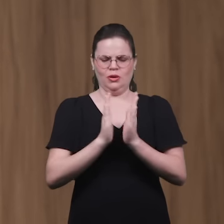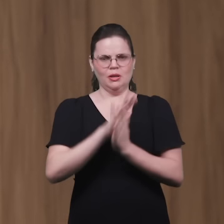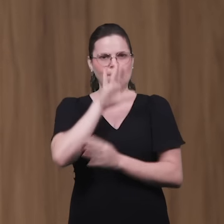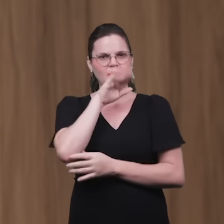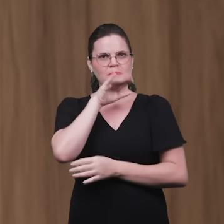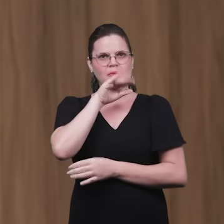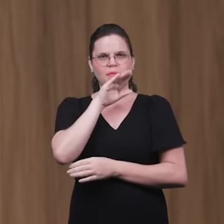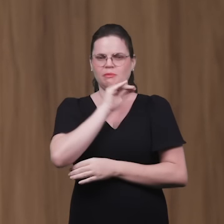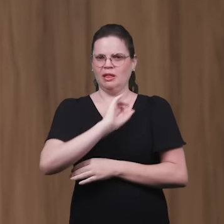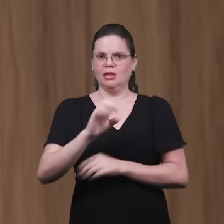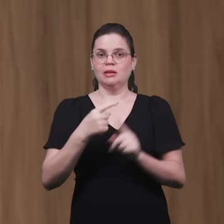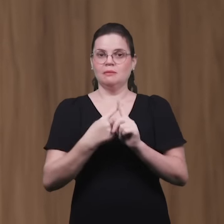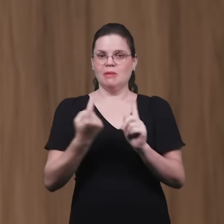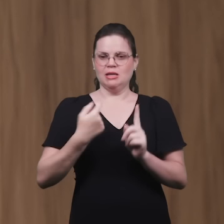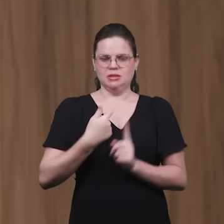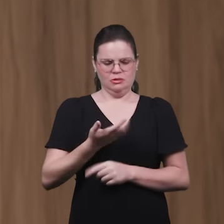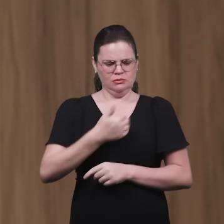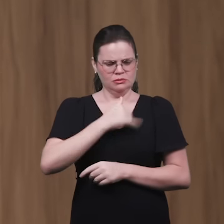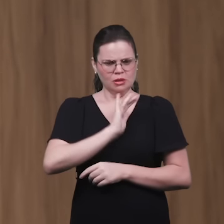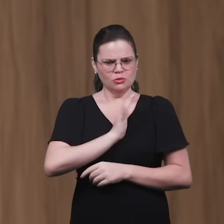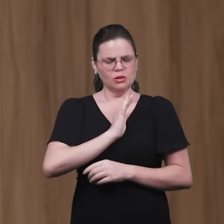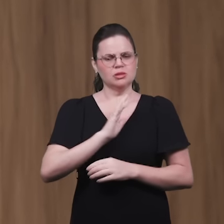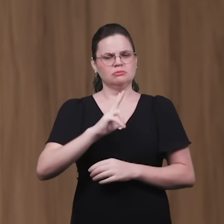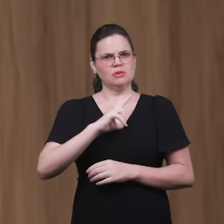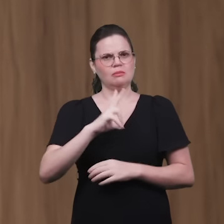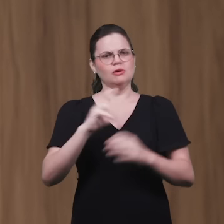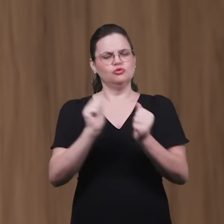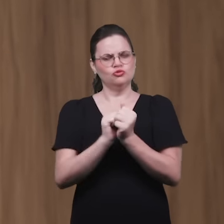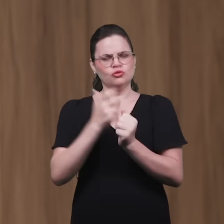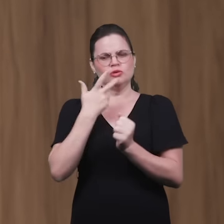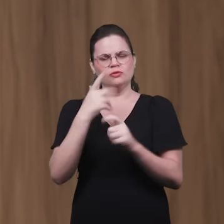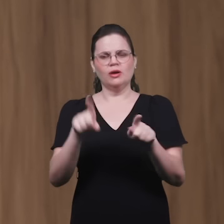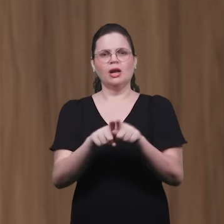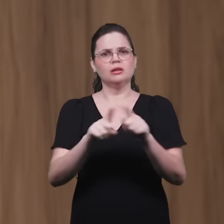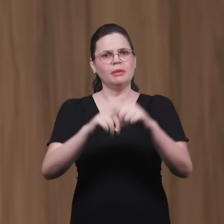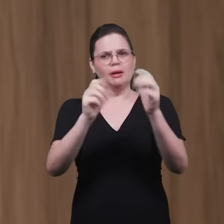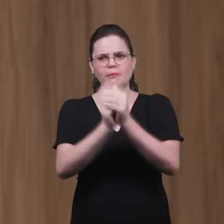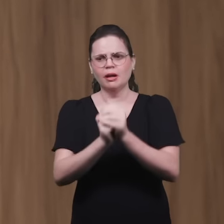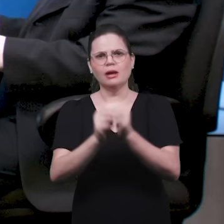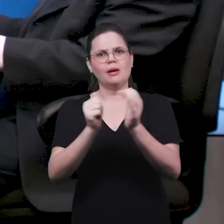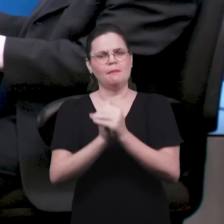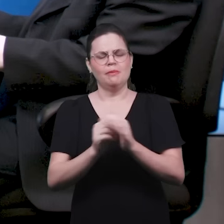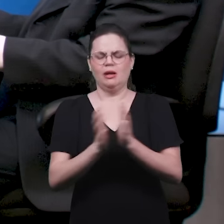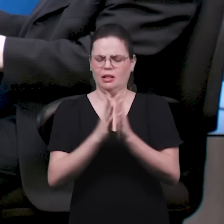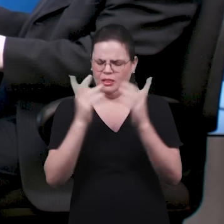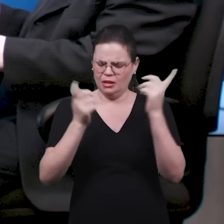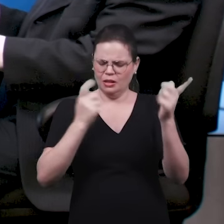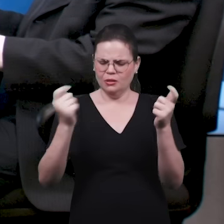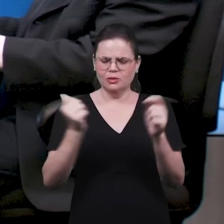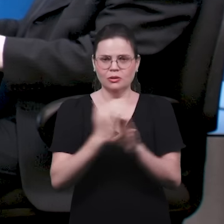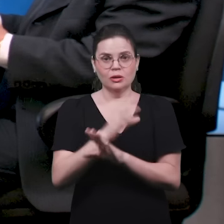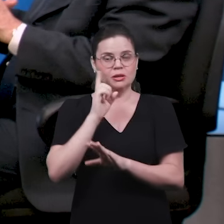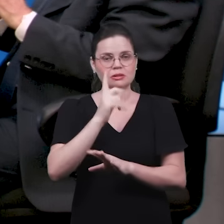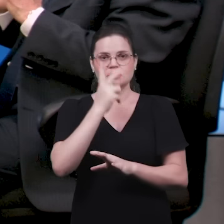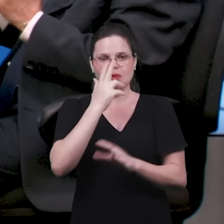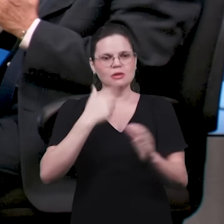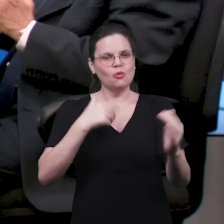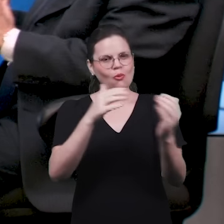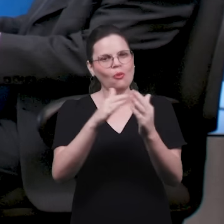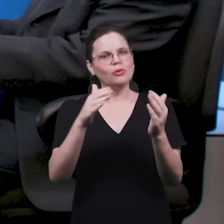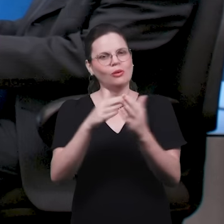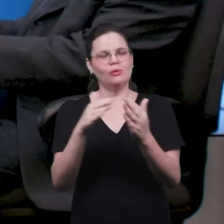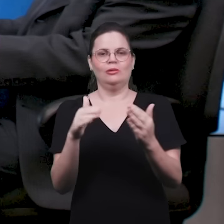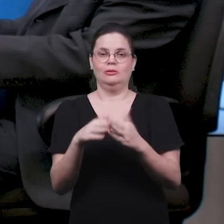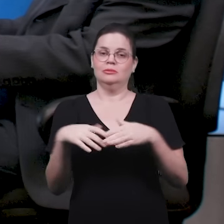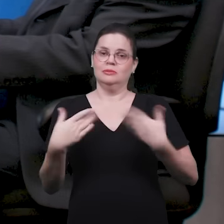irmão está falando, mas eu estou orando com o irmão, eu estou dizendo amém naquilo que o irmão está pedindo, concordando com ele, né? Mesmo. Então, esse ambiente é